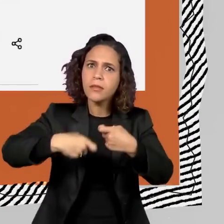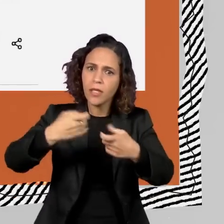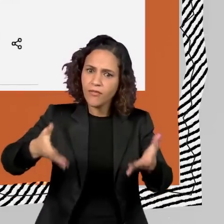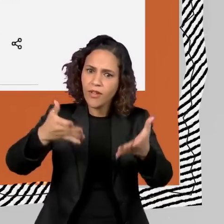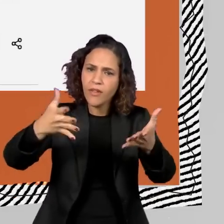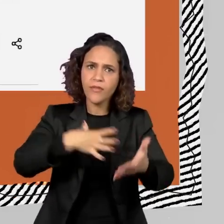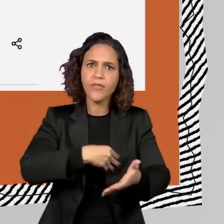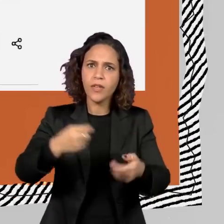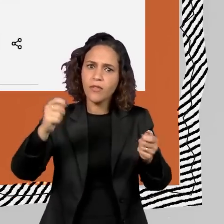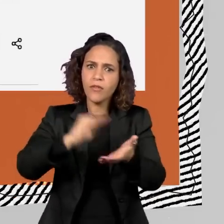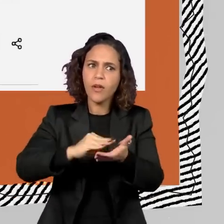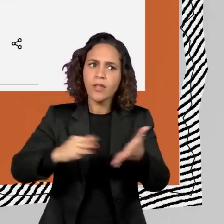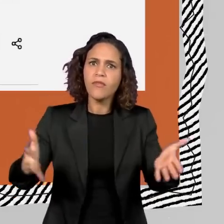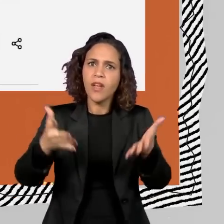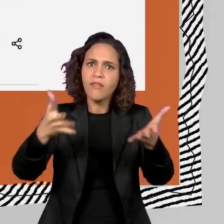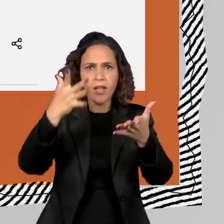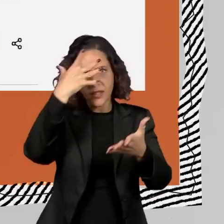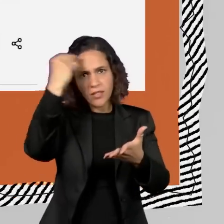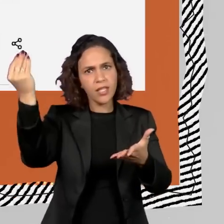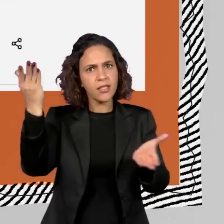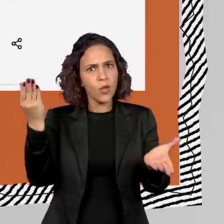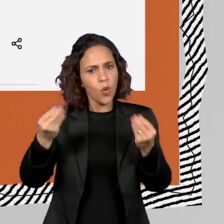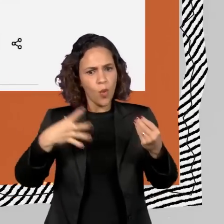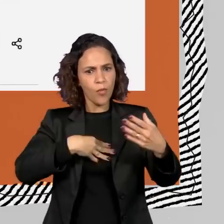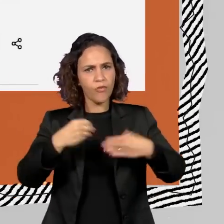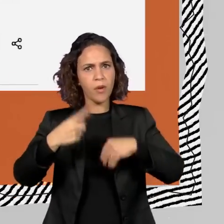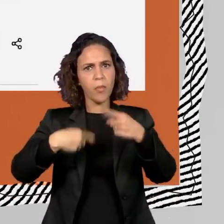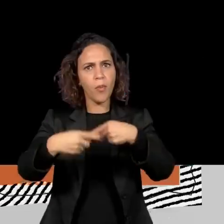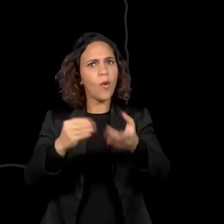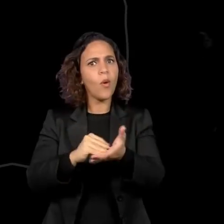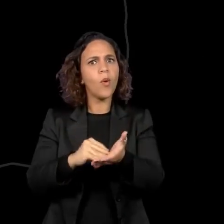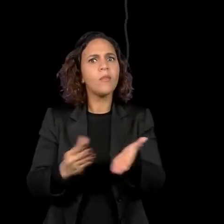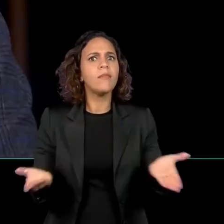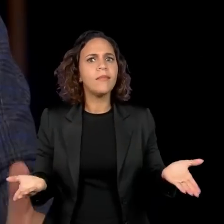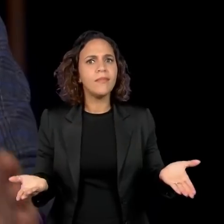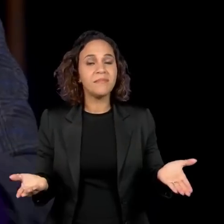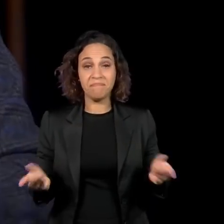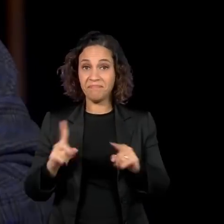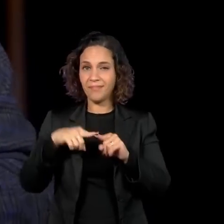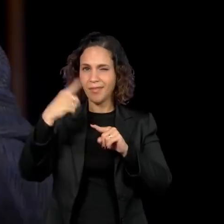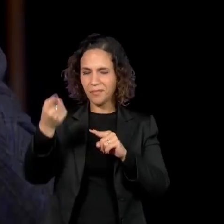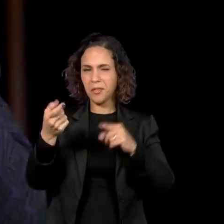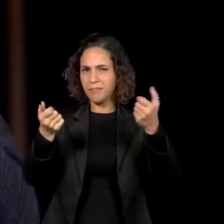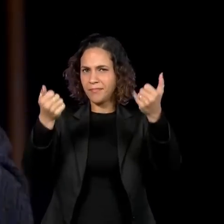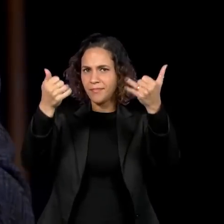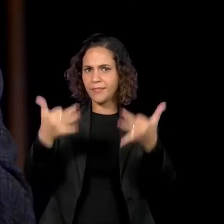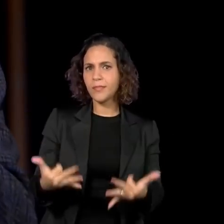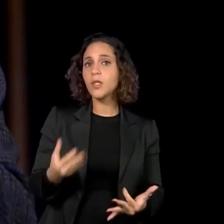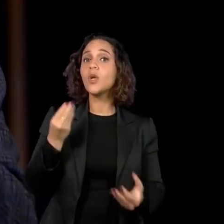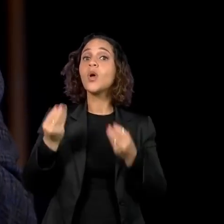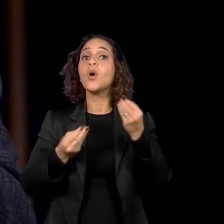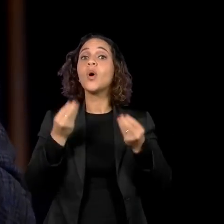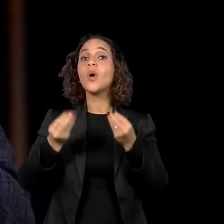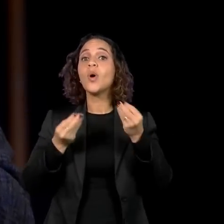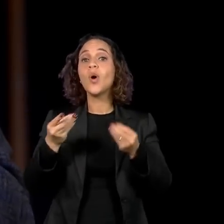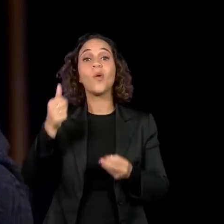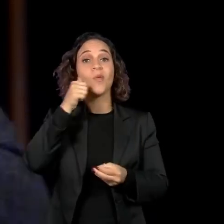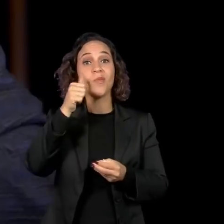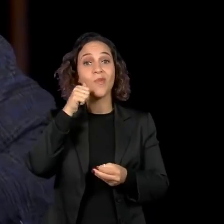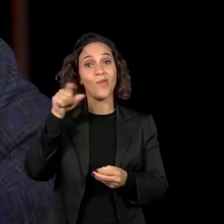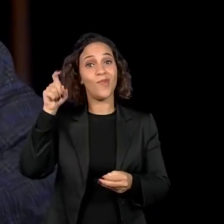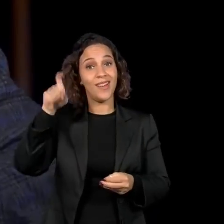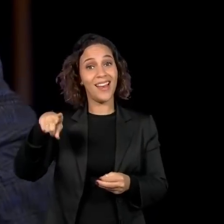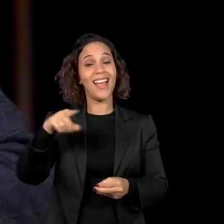produzir filhos. Pessoal, Exato. vocês se esqueceram como é que faz e tal. Exato. No próximo bloco nós vamos descobrir como a santista, ela é de Santos,